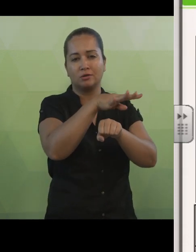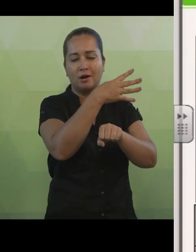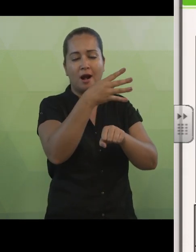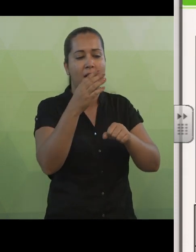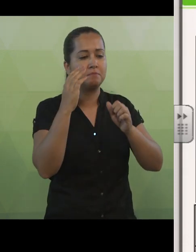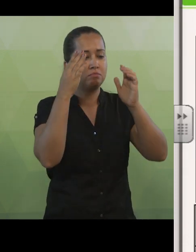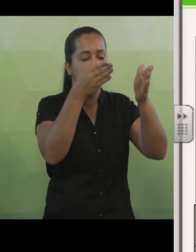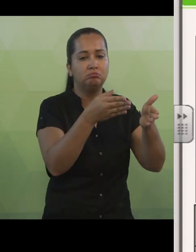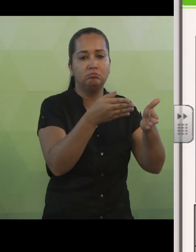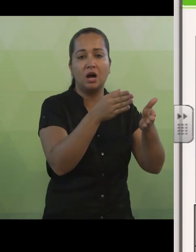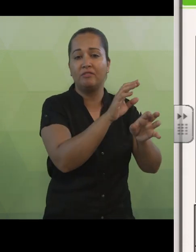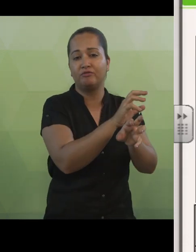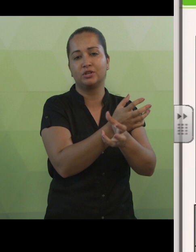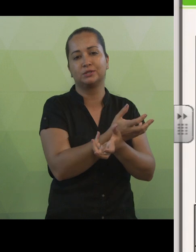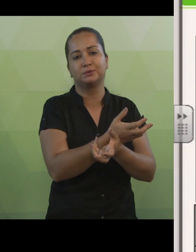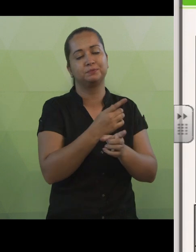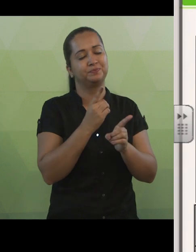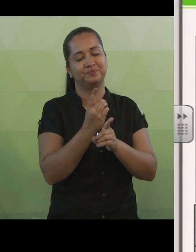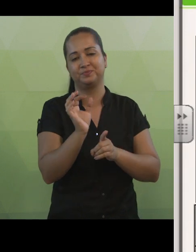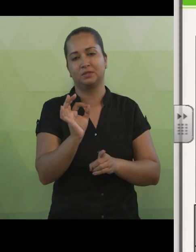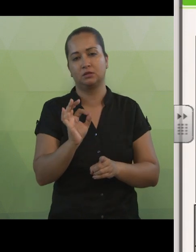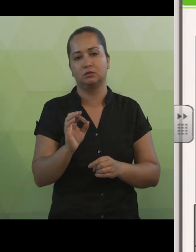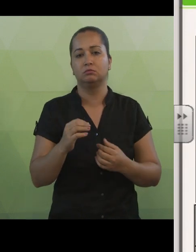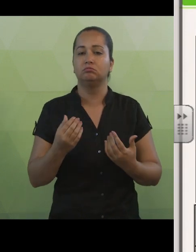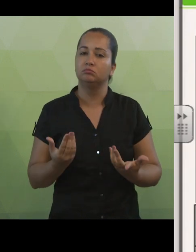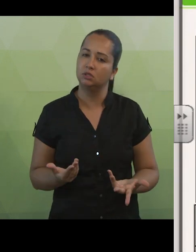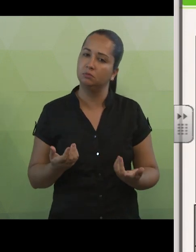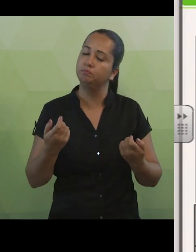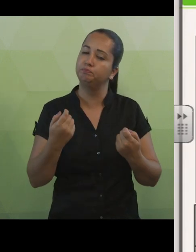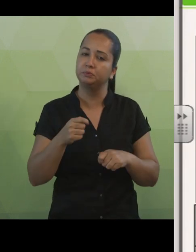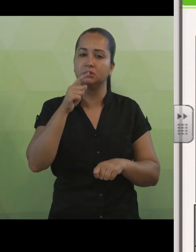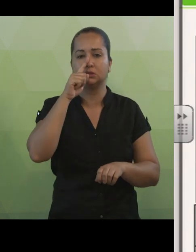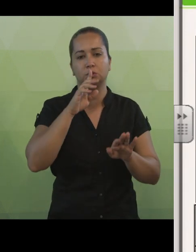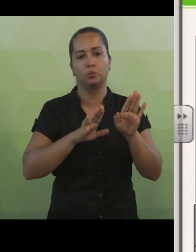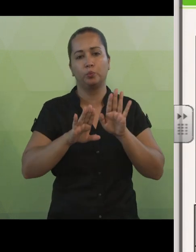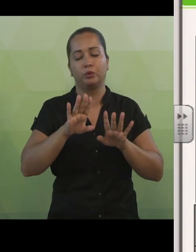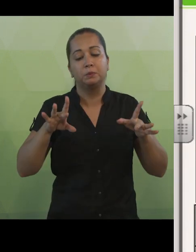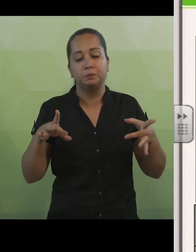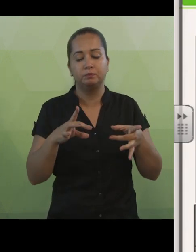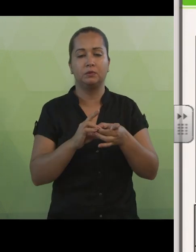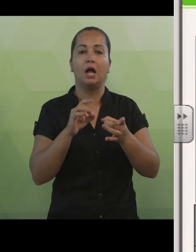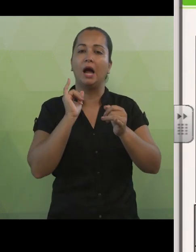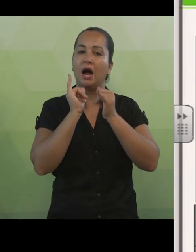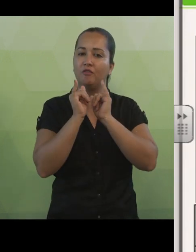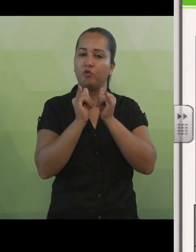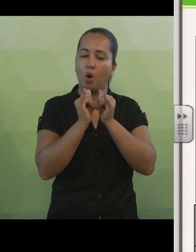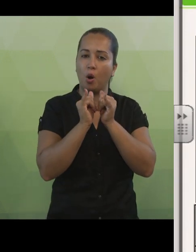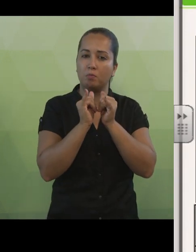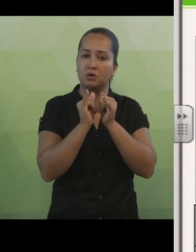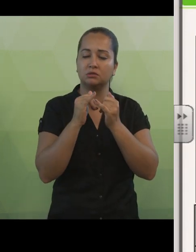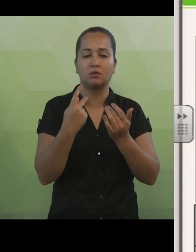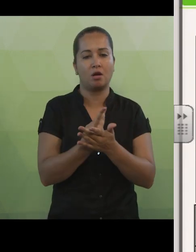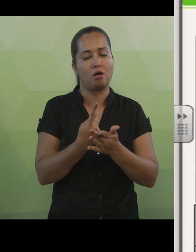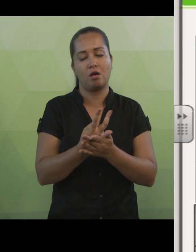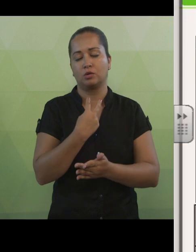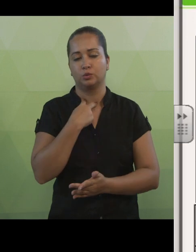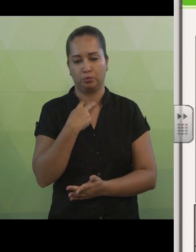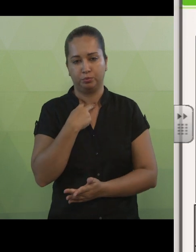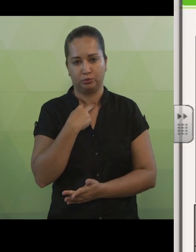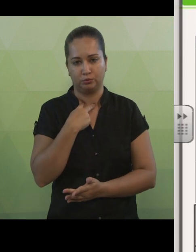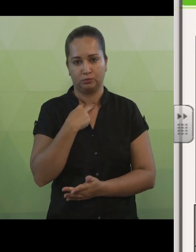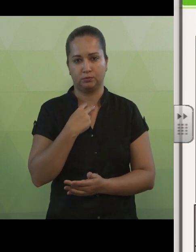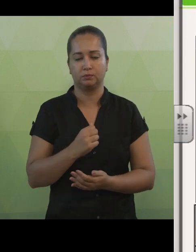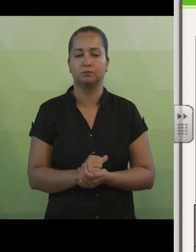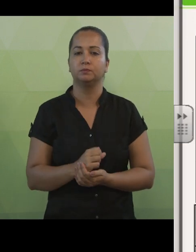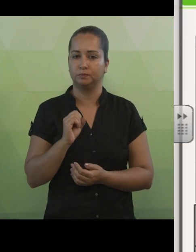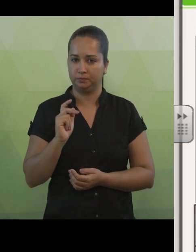aquela informação na tabela, vai estar vazio. Então, a gente tem que amarrar isso aí, não permitir que essas informações sejam inseridas erroneamente no banco de